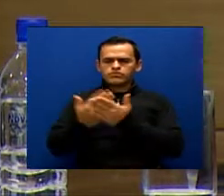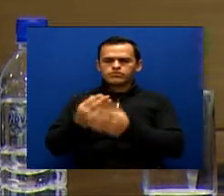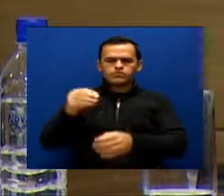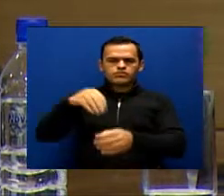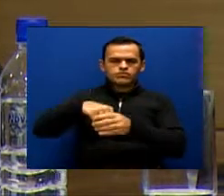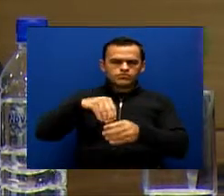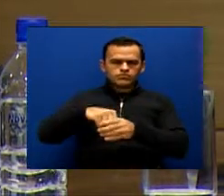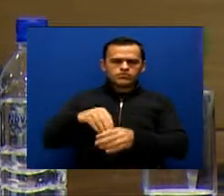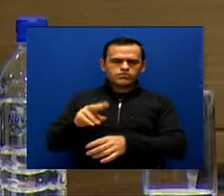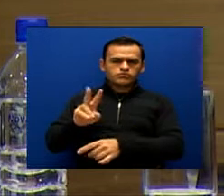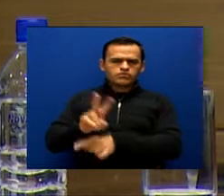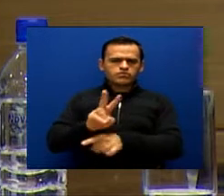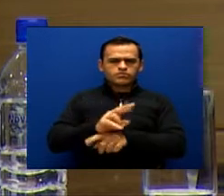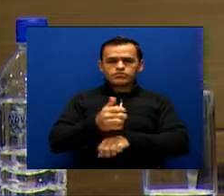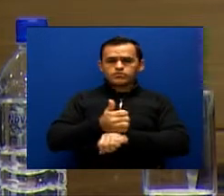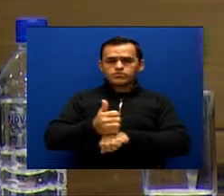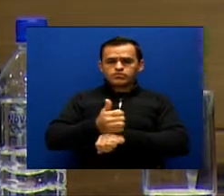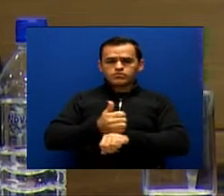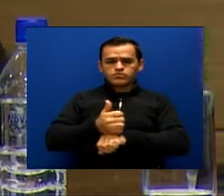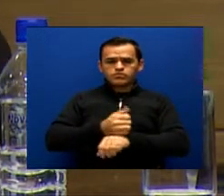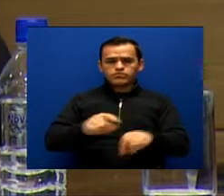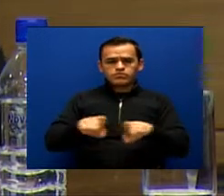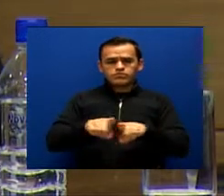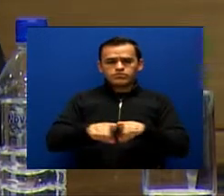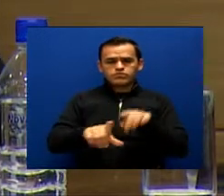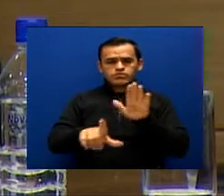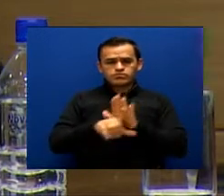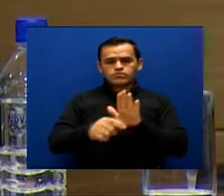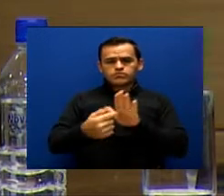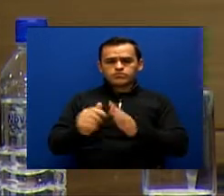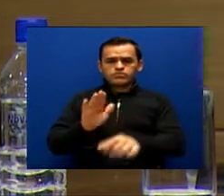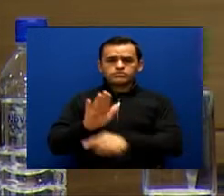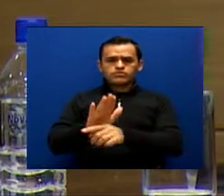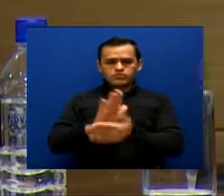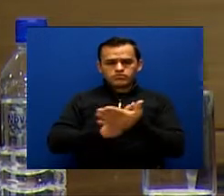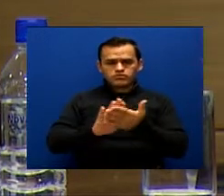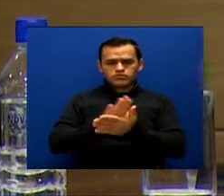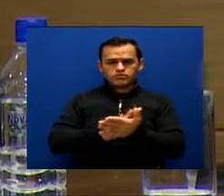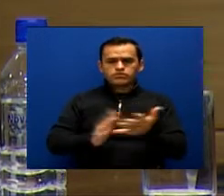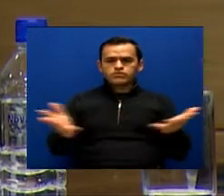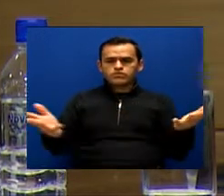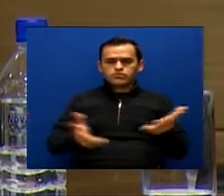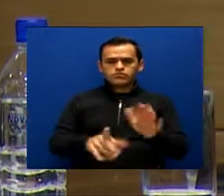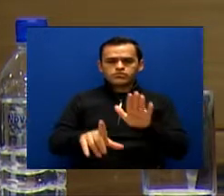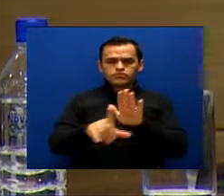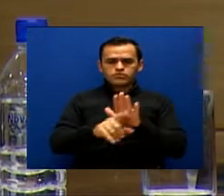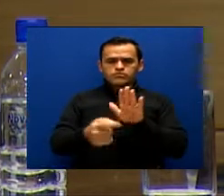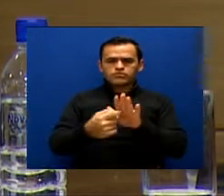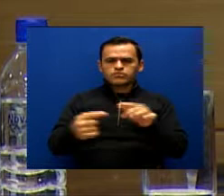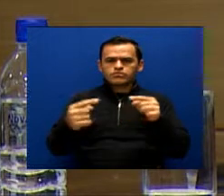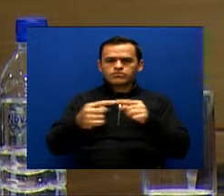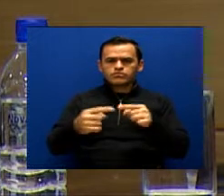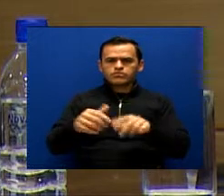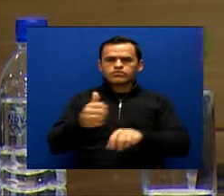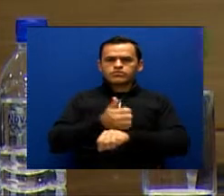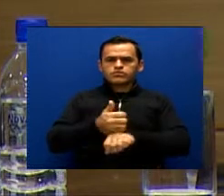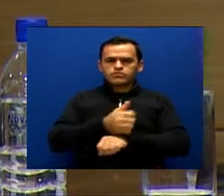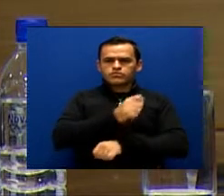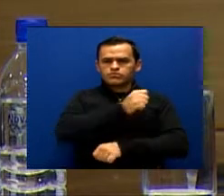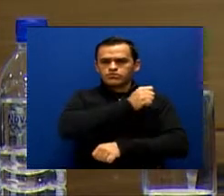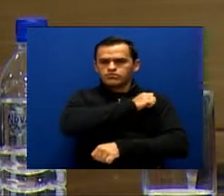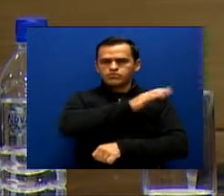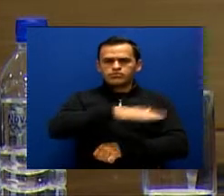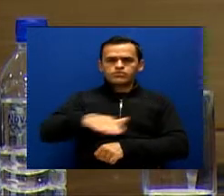escolares de Sorocaba e não foram contempladas por aquela lei. E a gente está contemplando aí esses inspetores, né? Foram